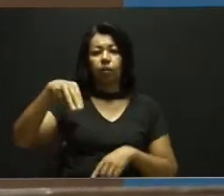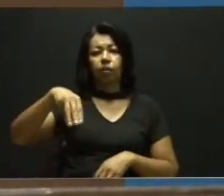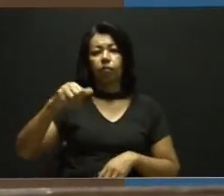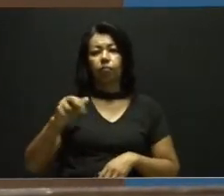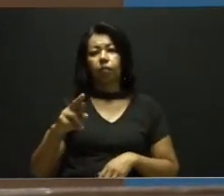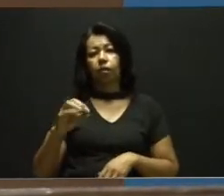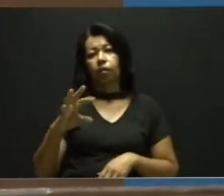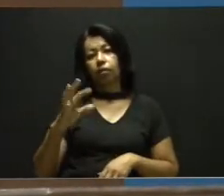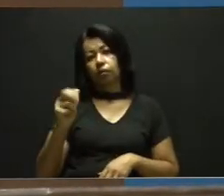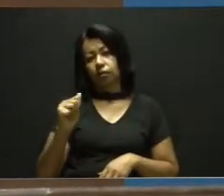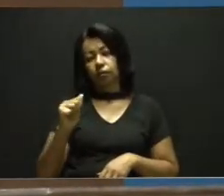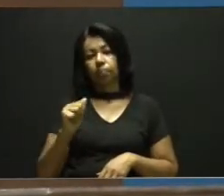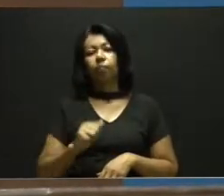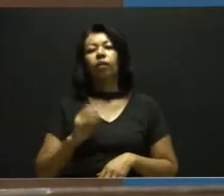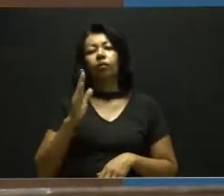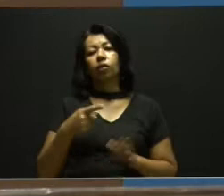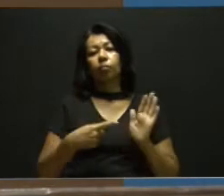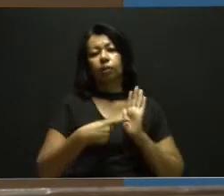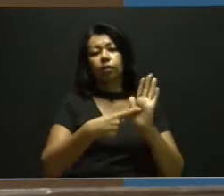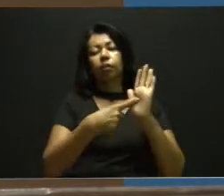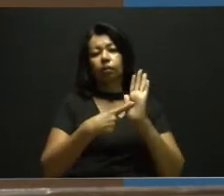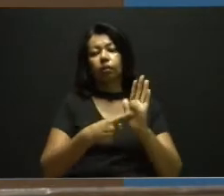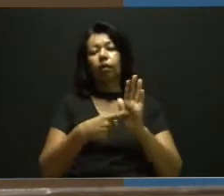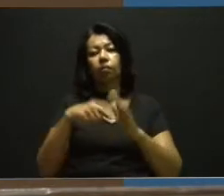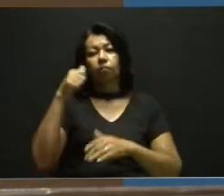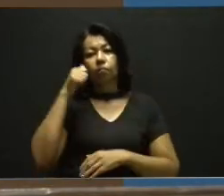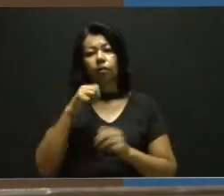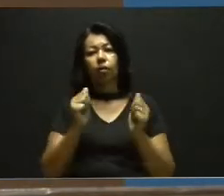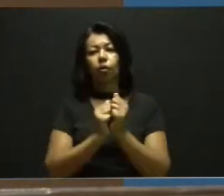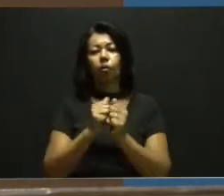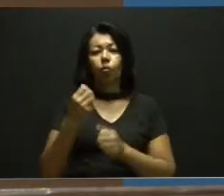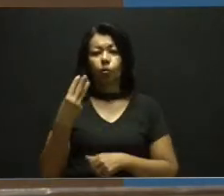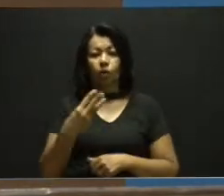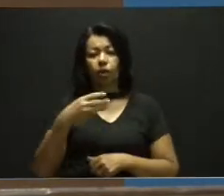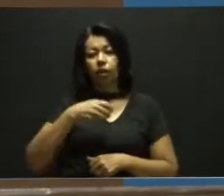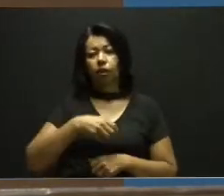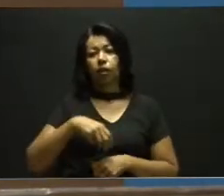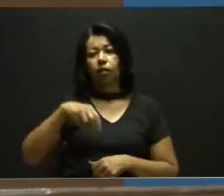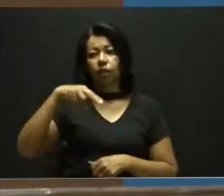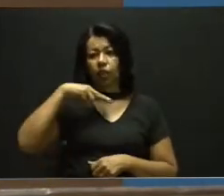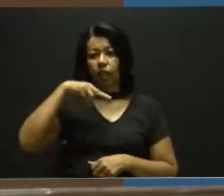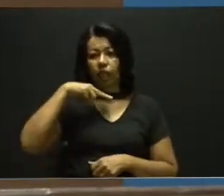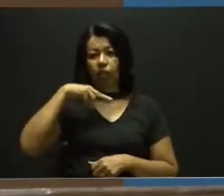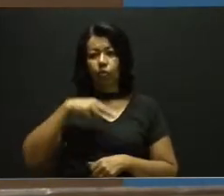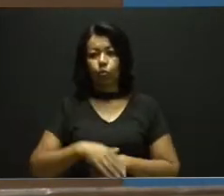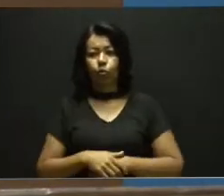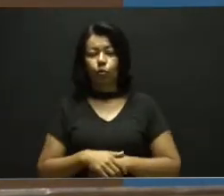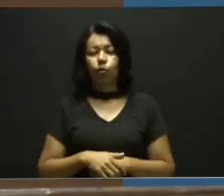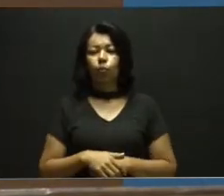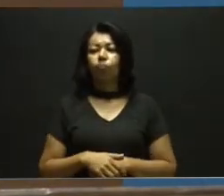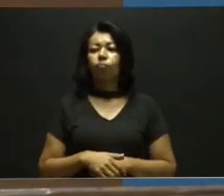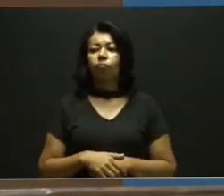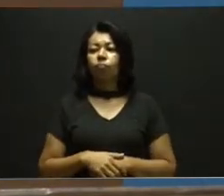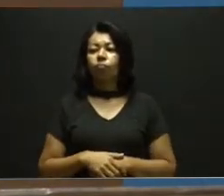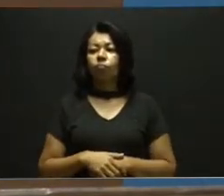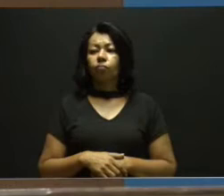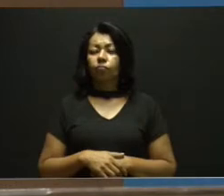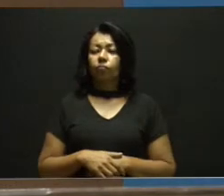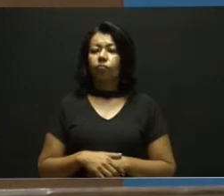quais já representavam silva o com 3 netinhos já representaram silva com 3 netinhos família crescendo